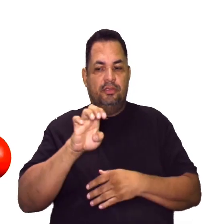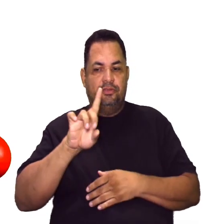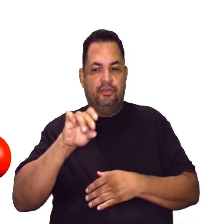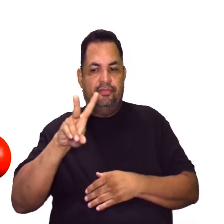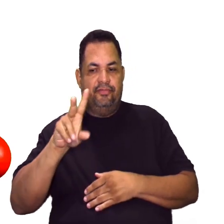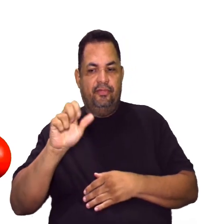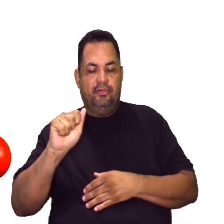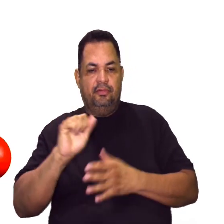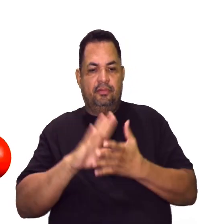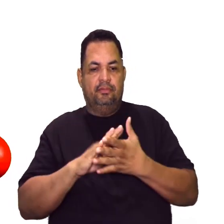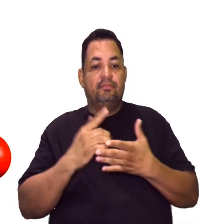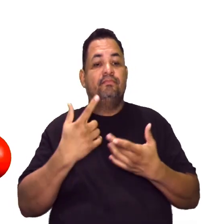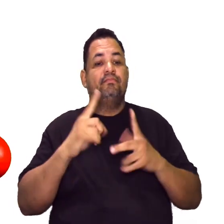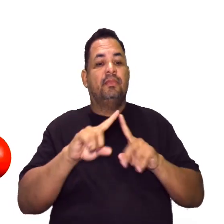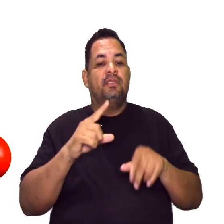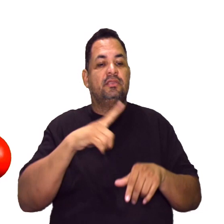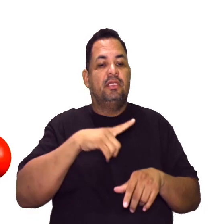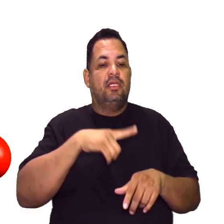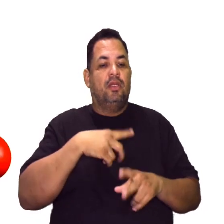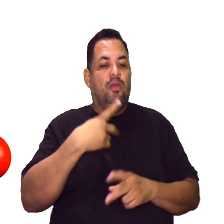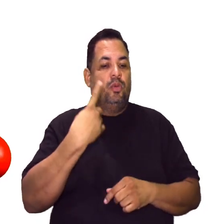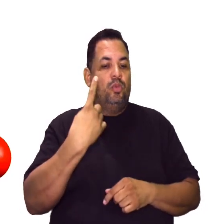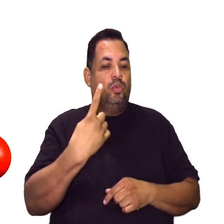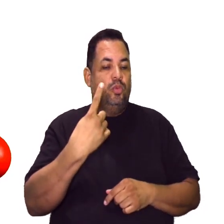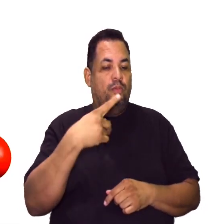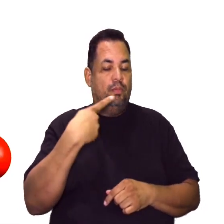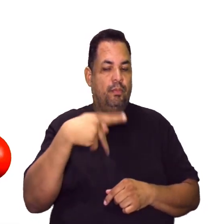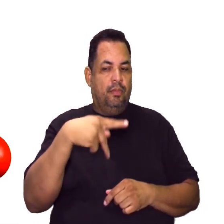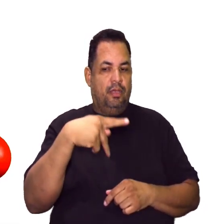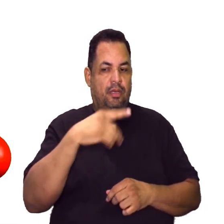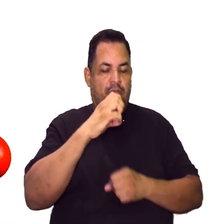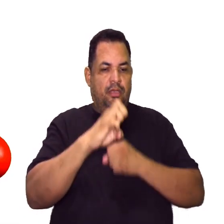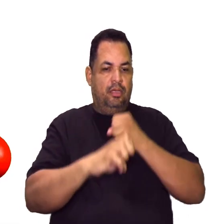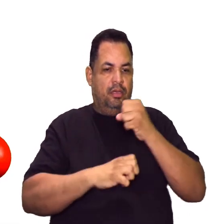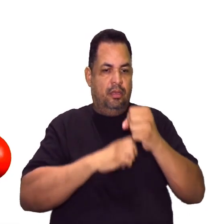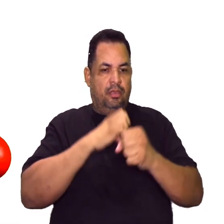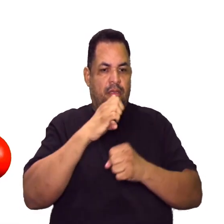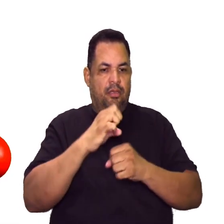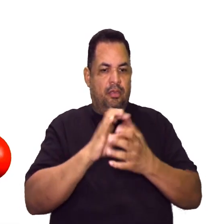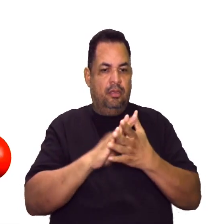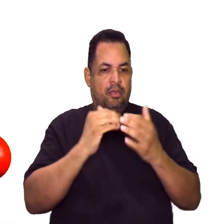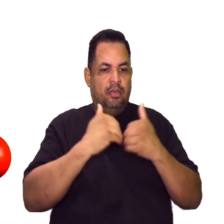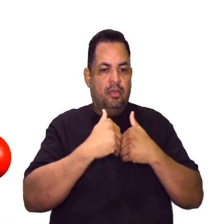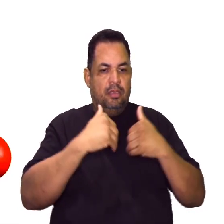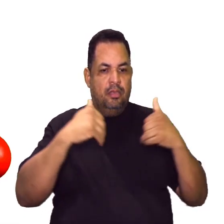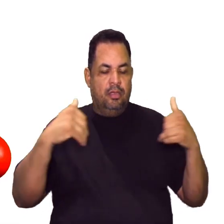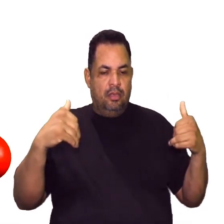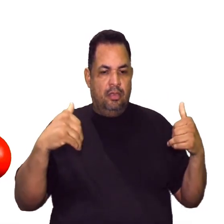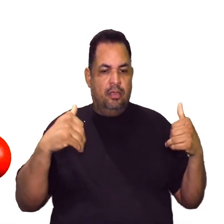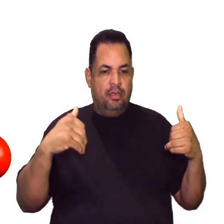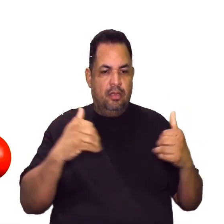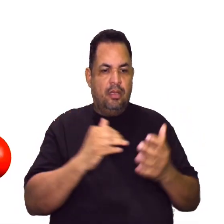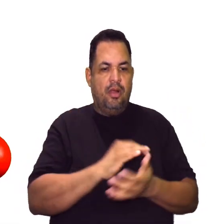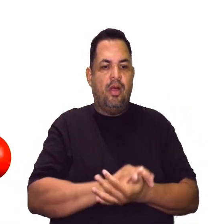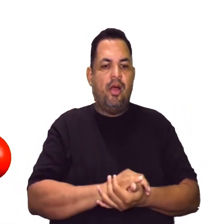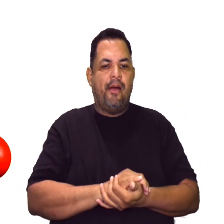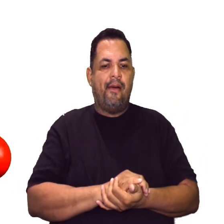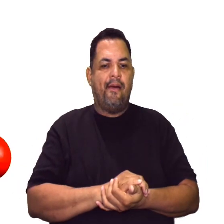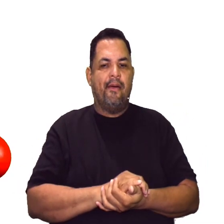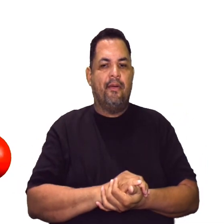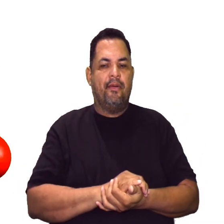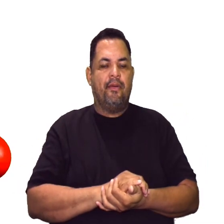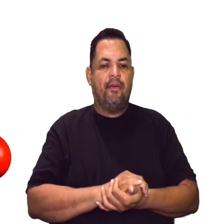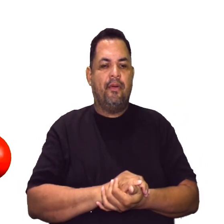Acontece que sobra ainda um par de elétrons, e aí eis a repulsão, fazendo com